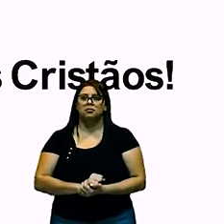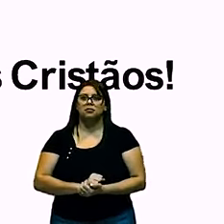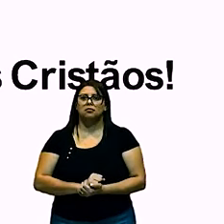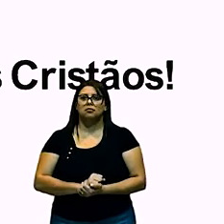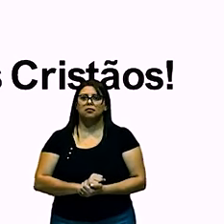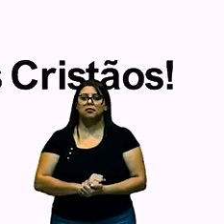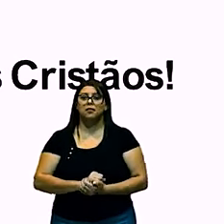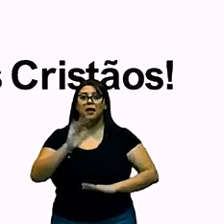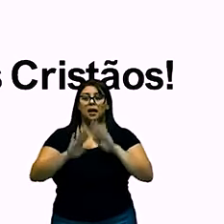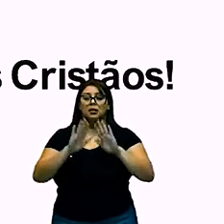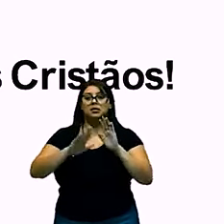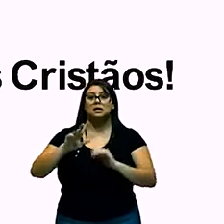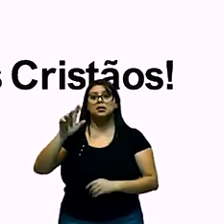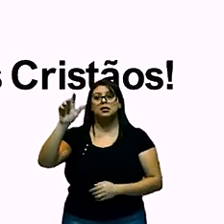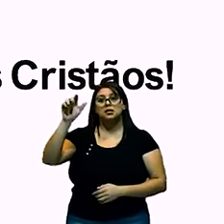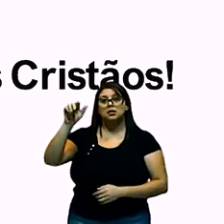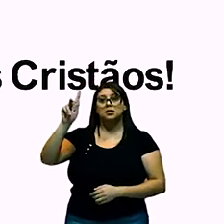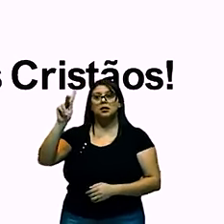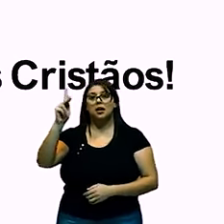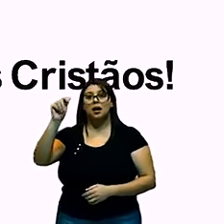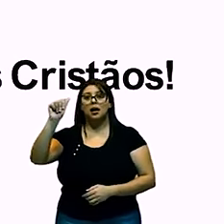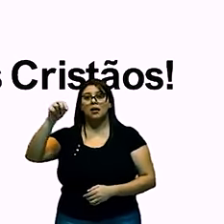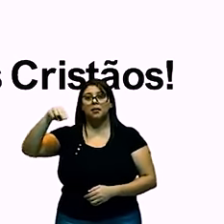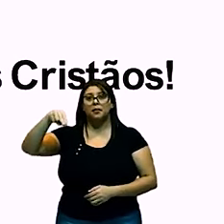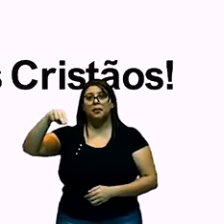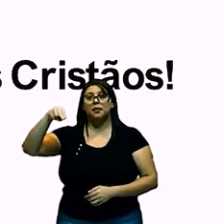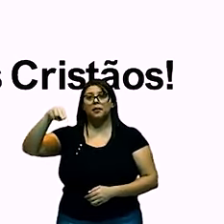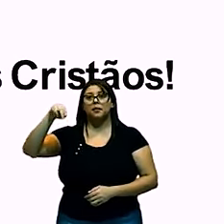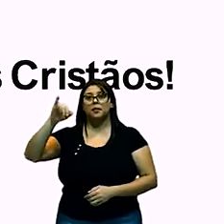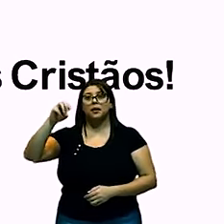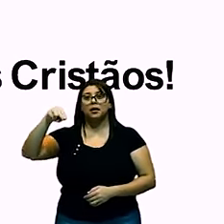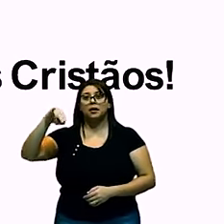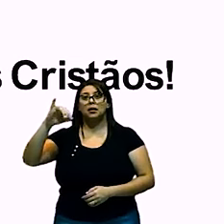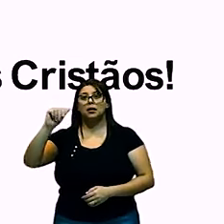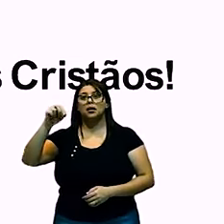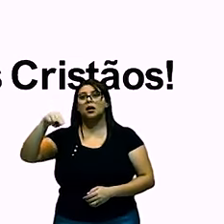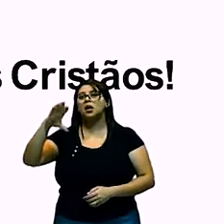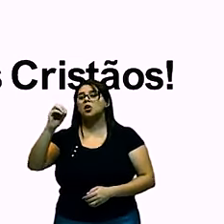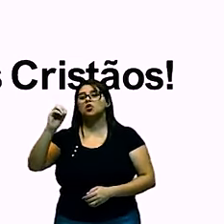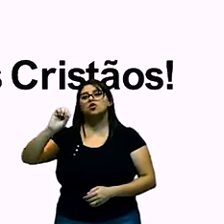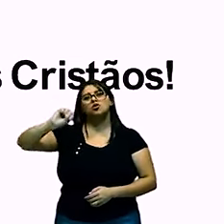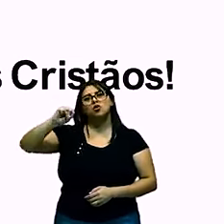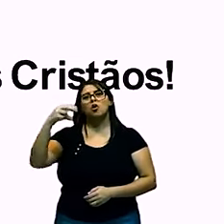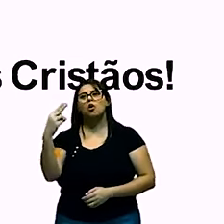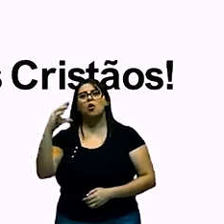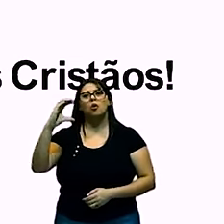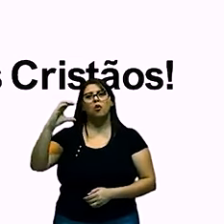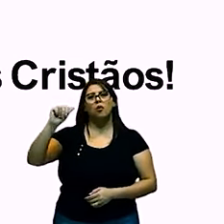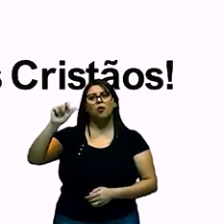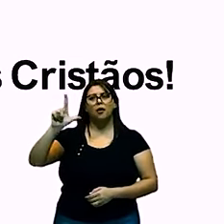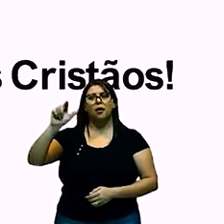soteriologia, basicamente. Nós somos herdeiros da reforma, então nós precisamos fortalecer a nossa identidade,